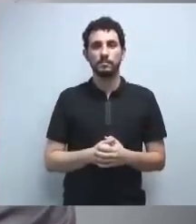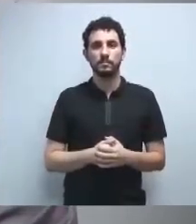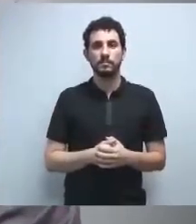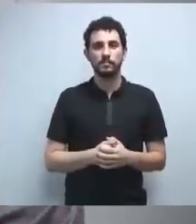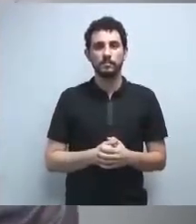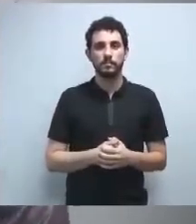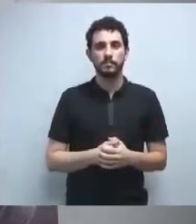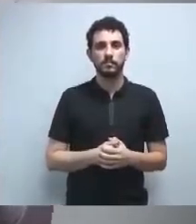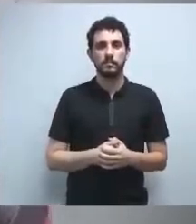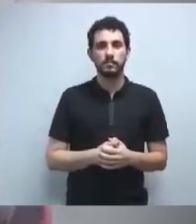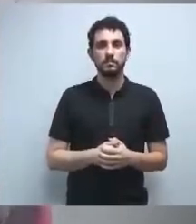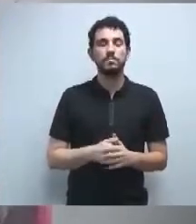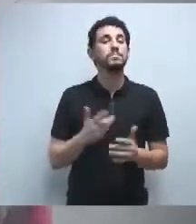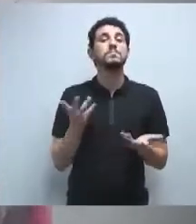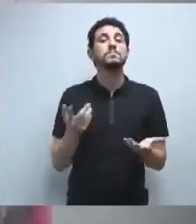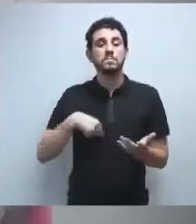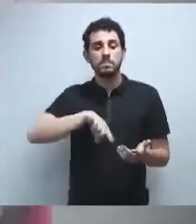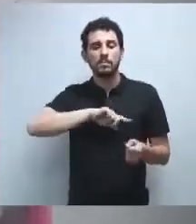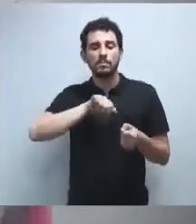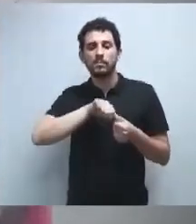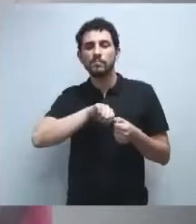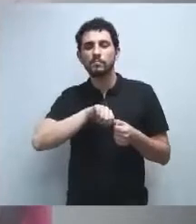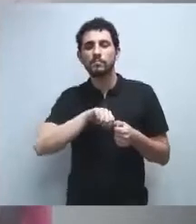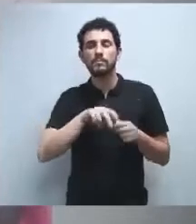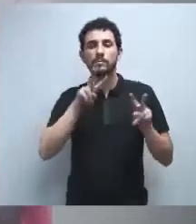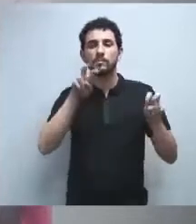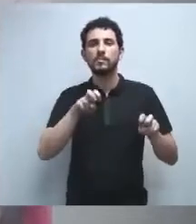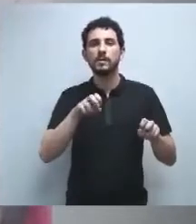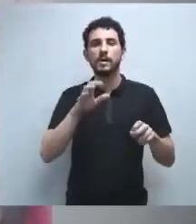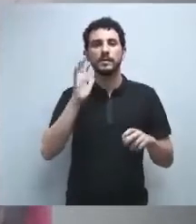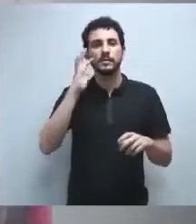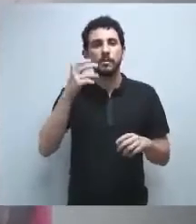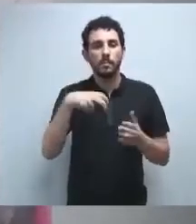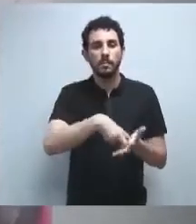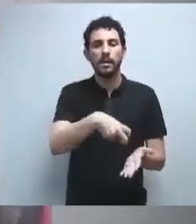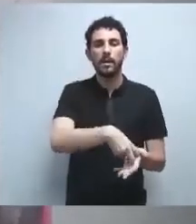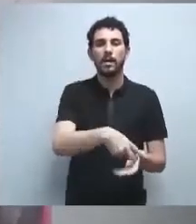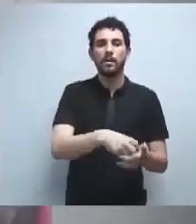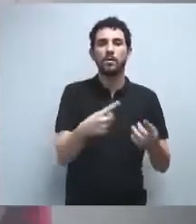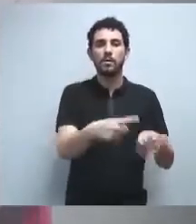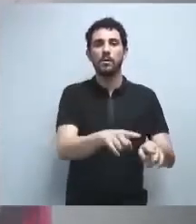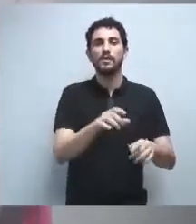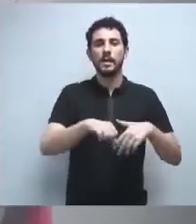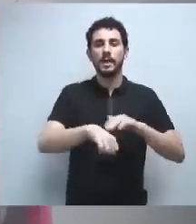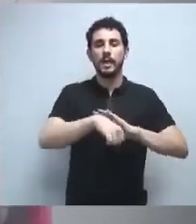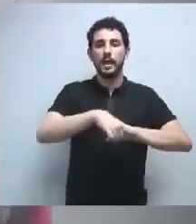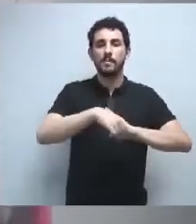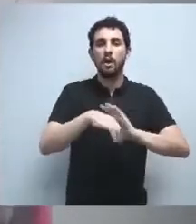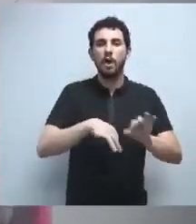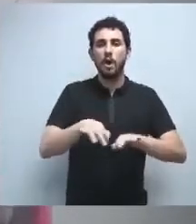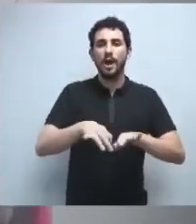e o que nós estamos fazendo em matéria de ação penal para combater o crime organizado